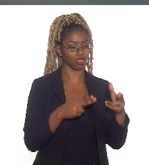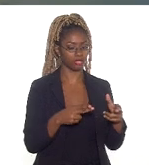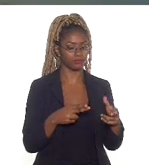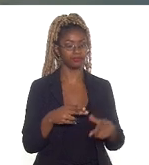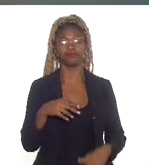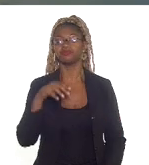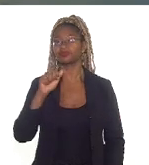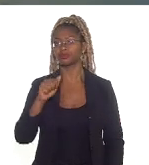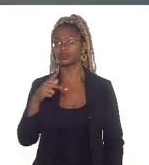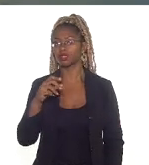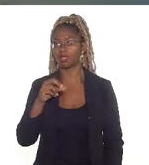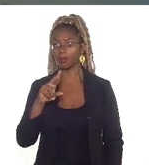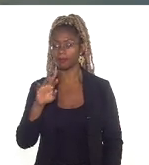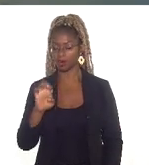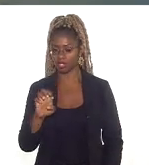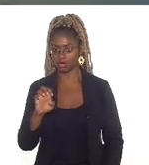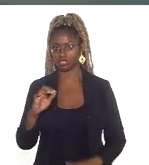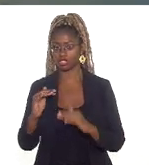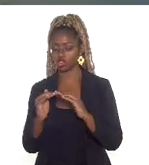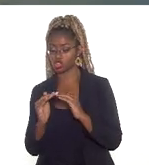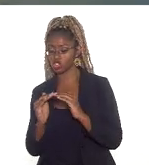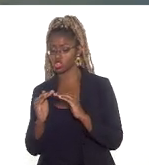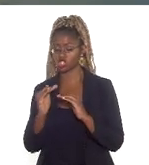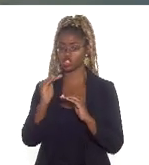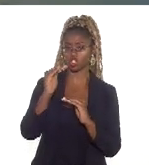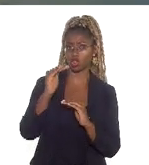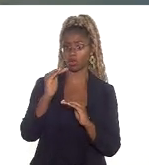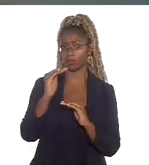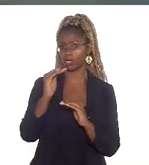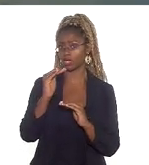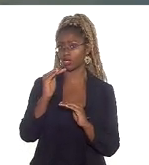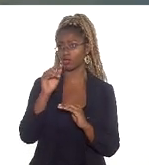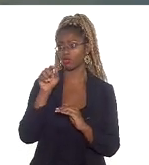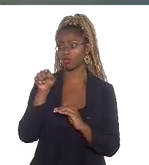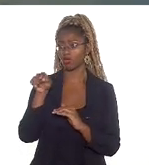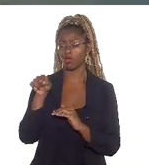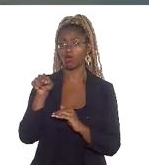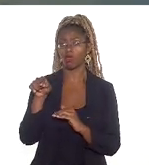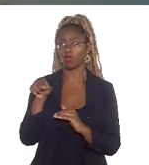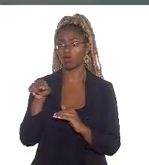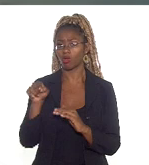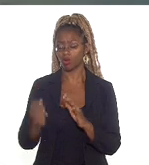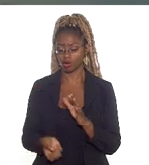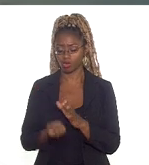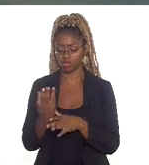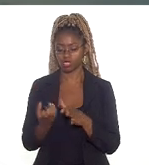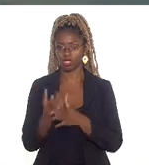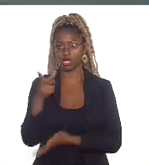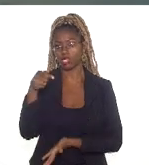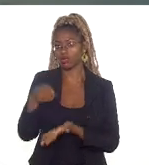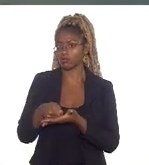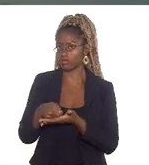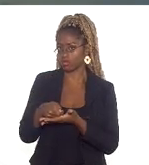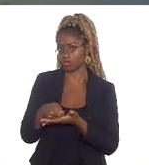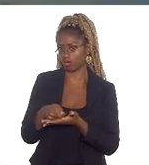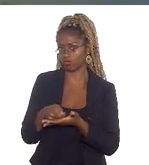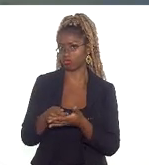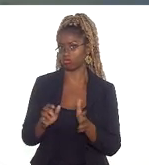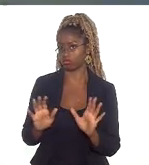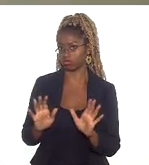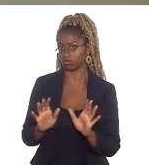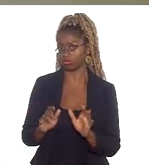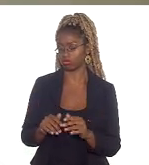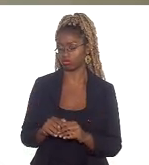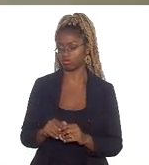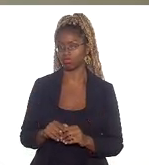são superiores ao que foi gerado de obrigação. Eu